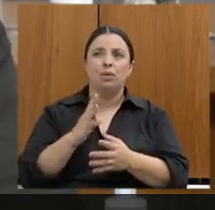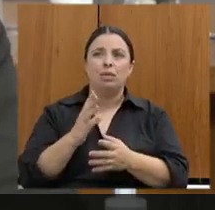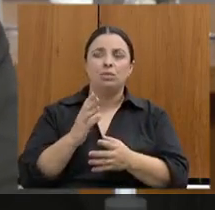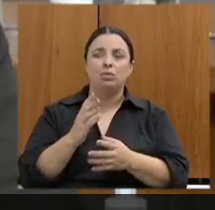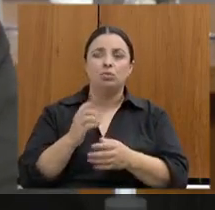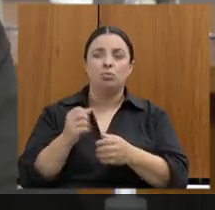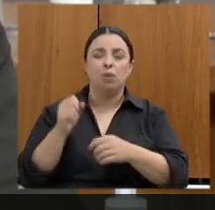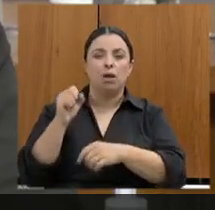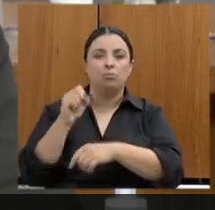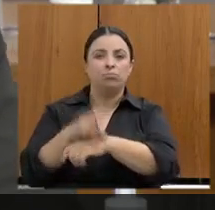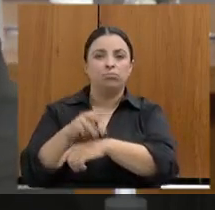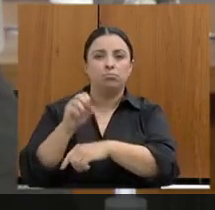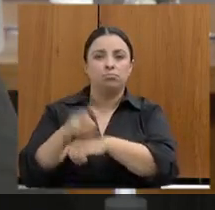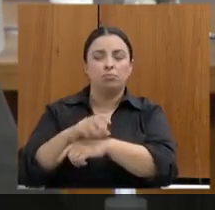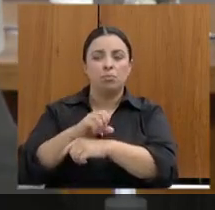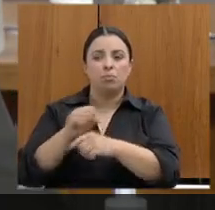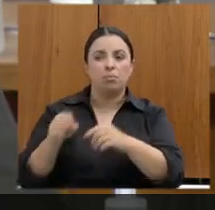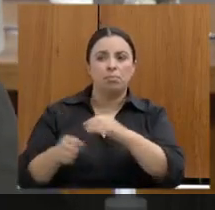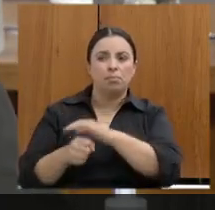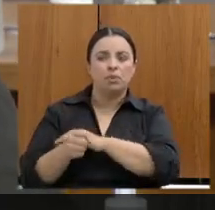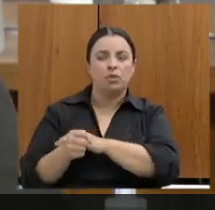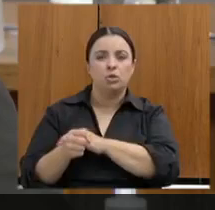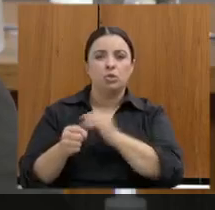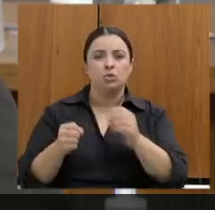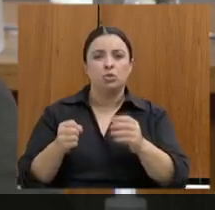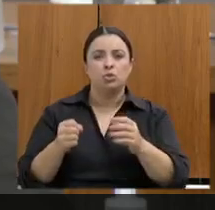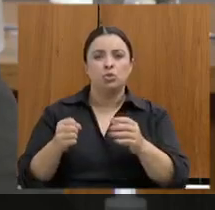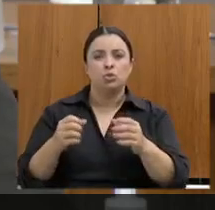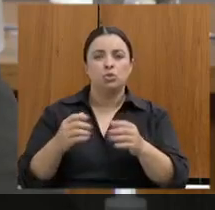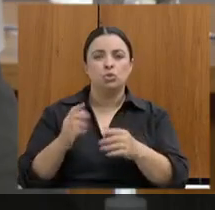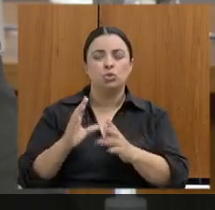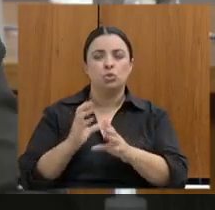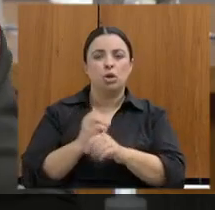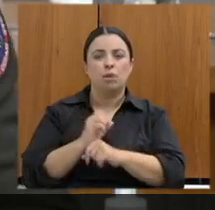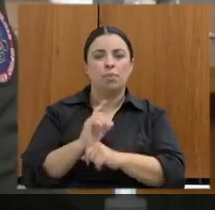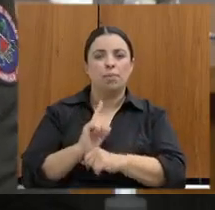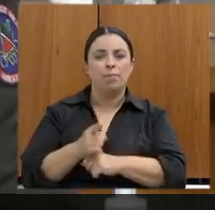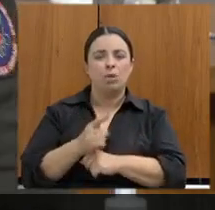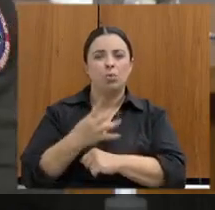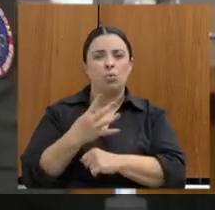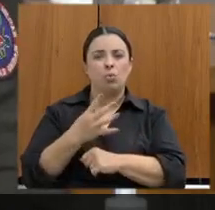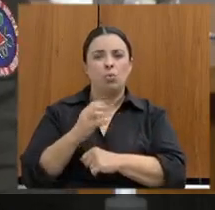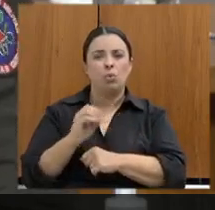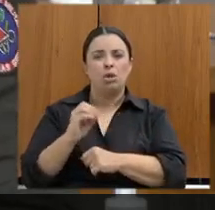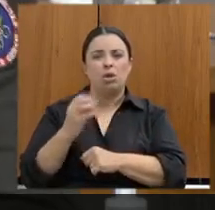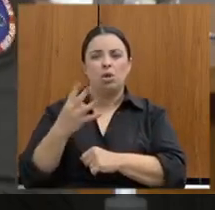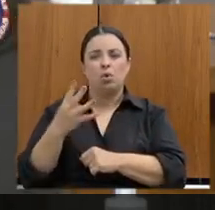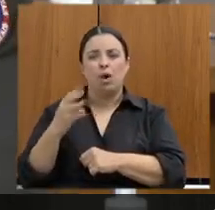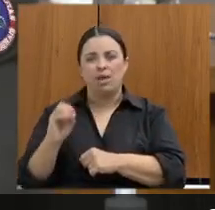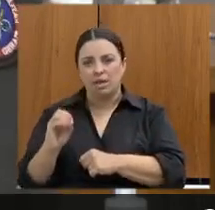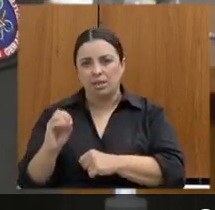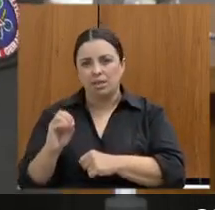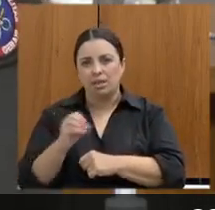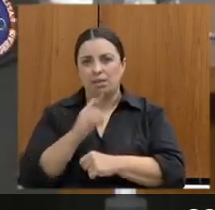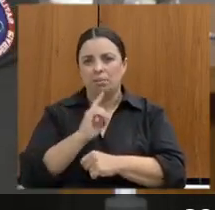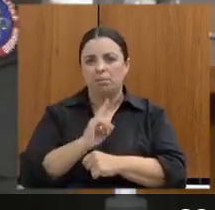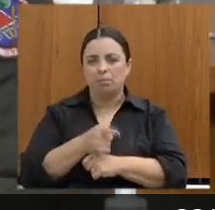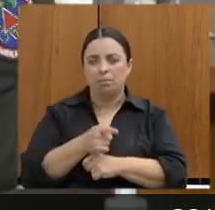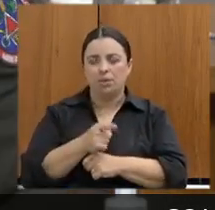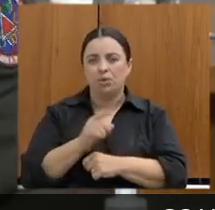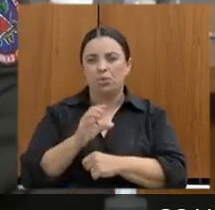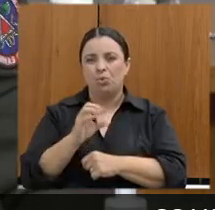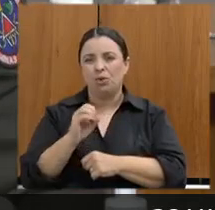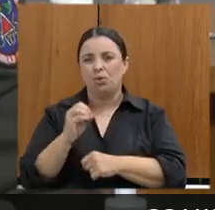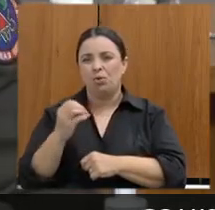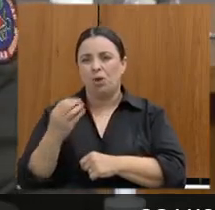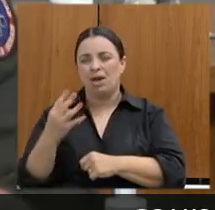de um total de mil em 1040 e alguma coisa deixa eu ver exatamente como é que tá na minha apresentação